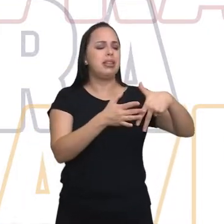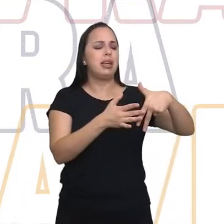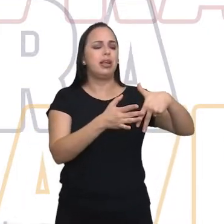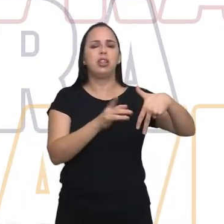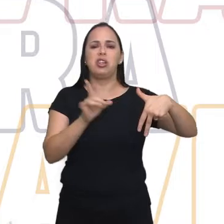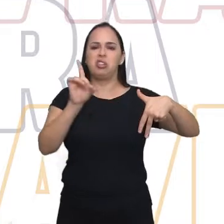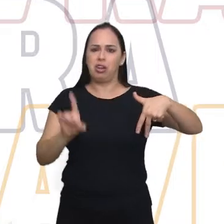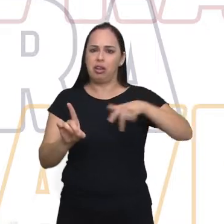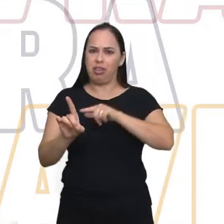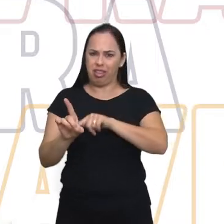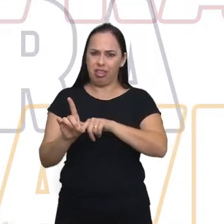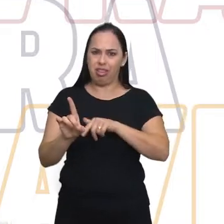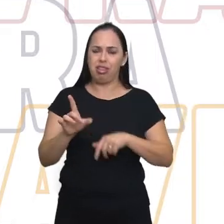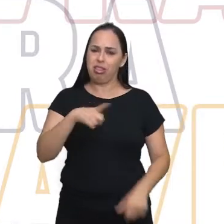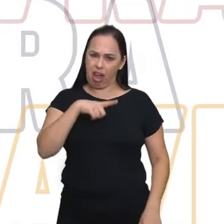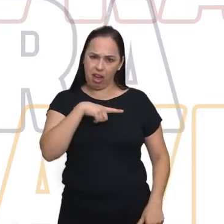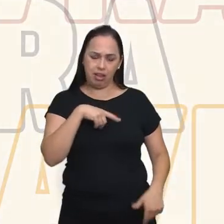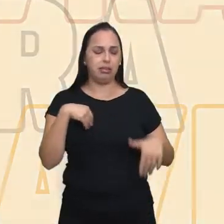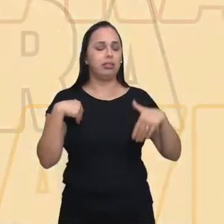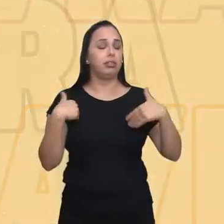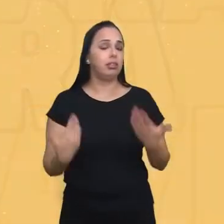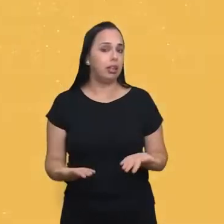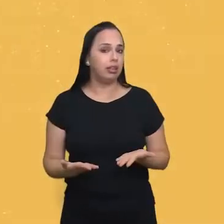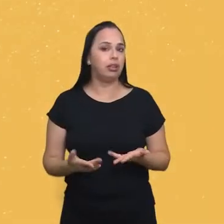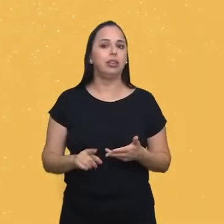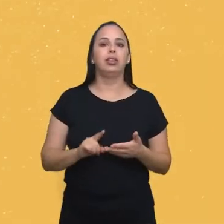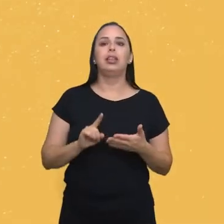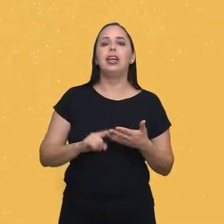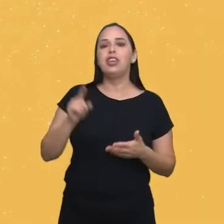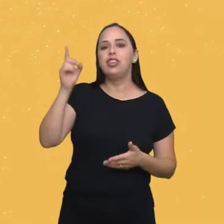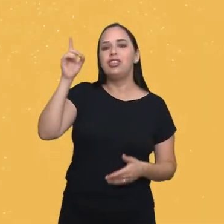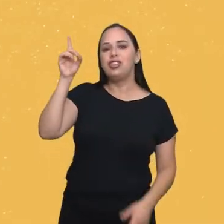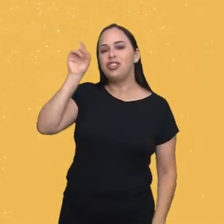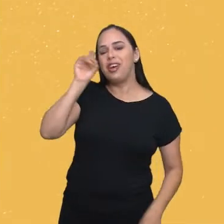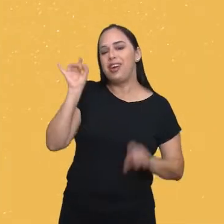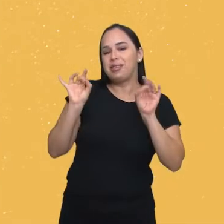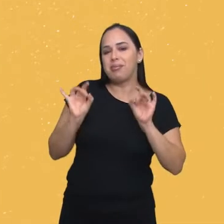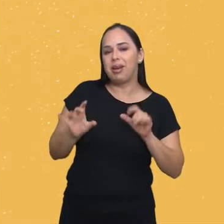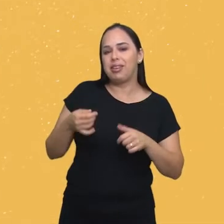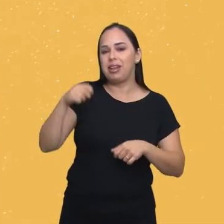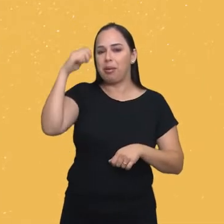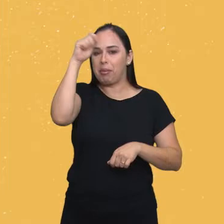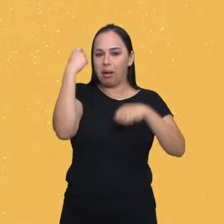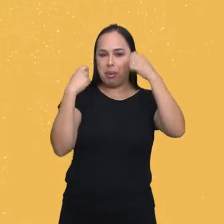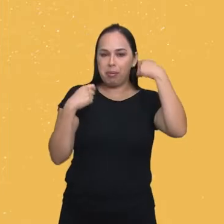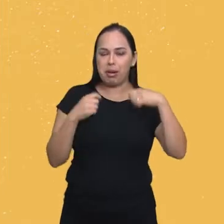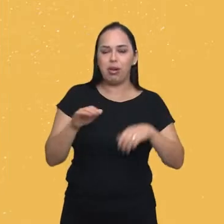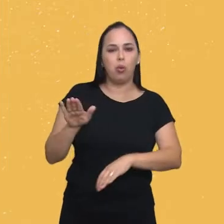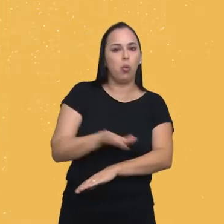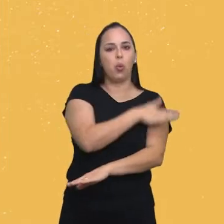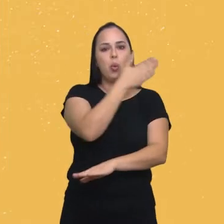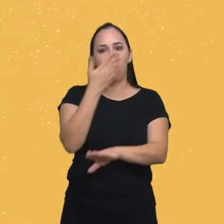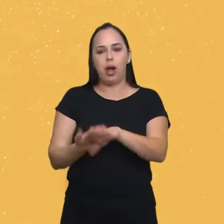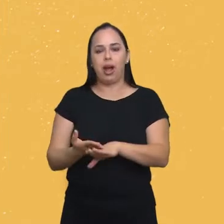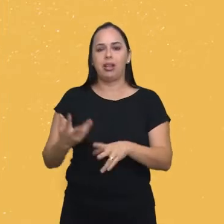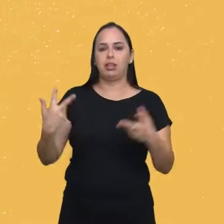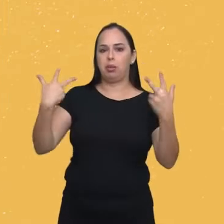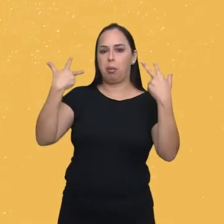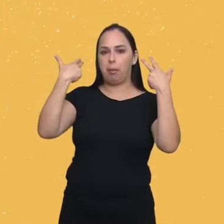então advogados, todos voluntários. Dias da beleza, onde é um dia inteiro com